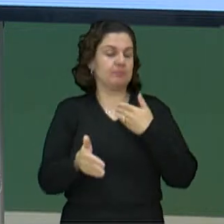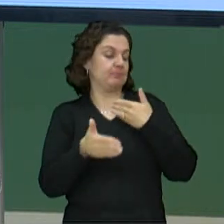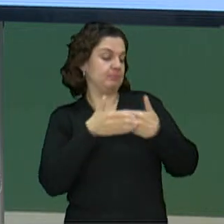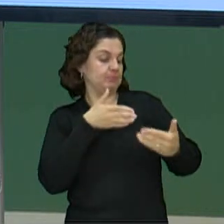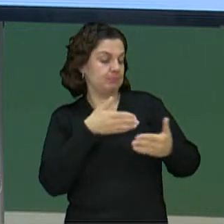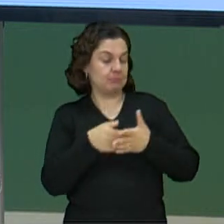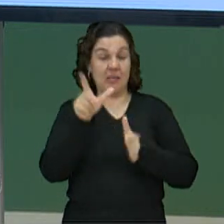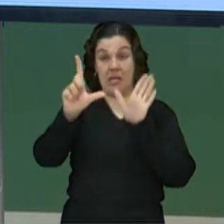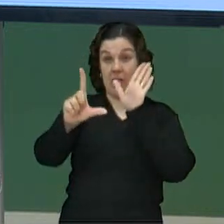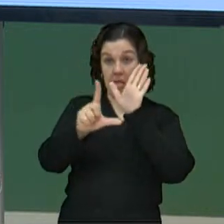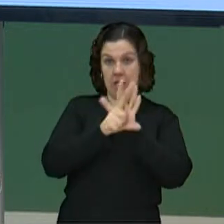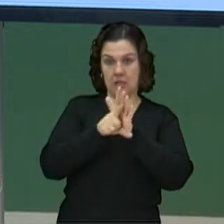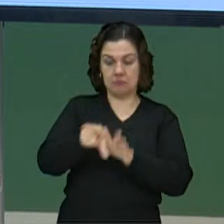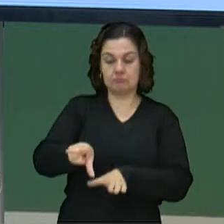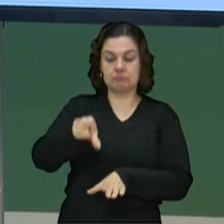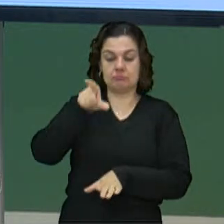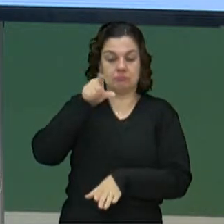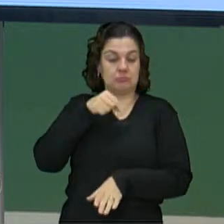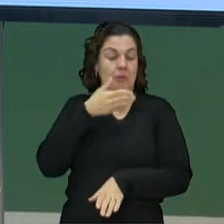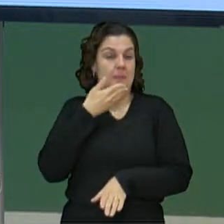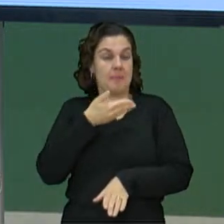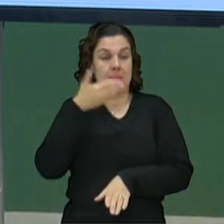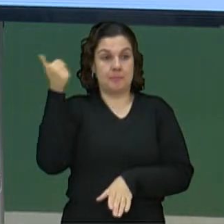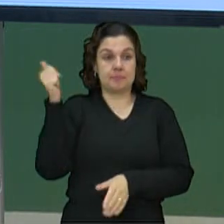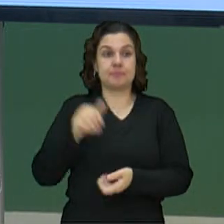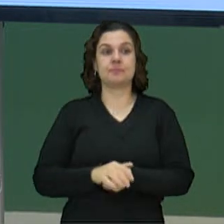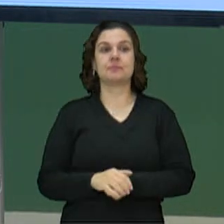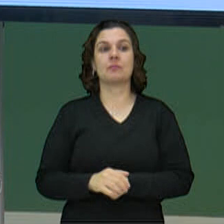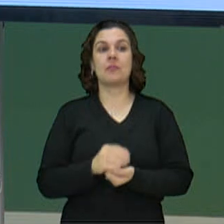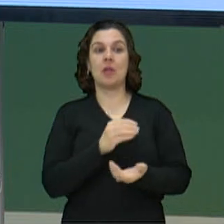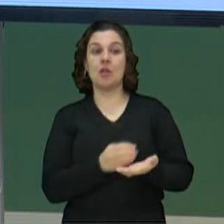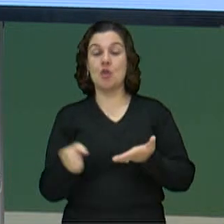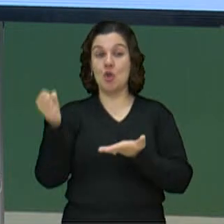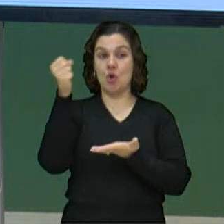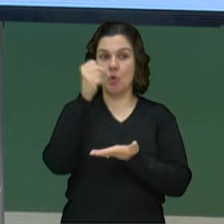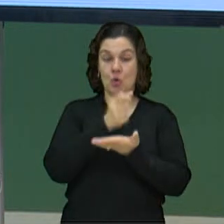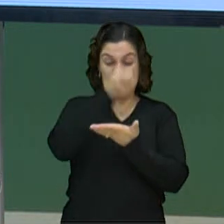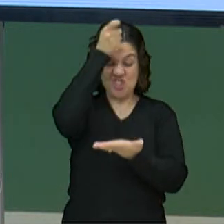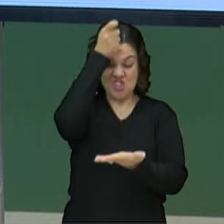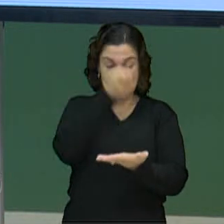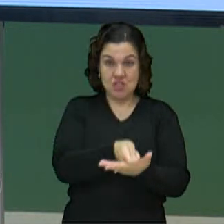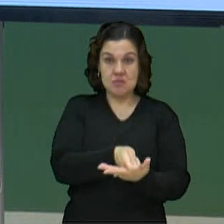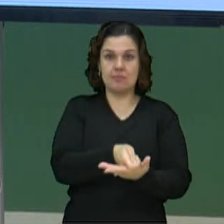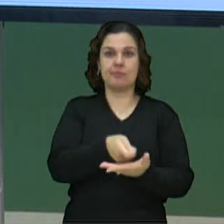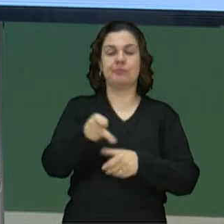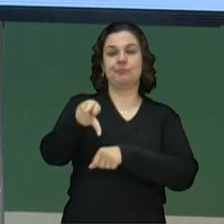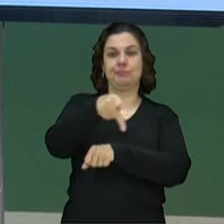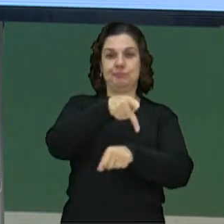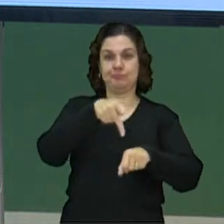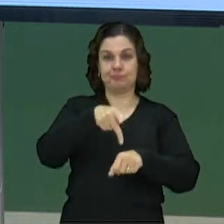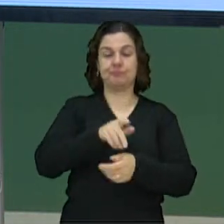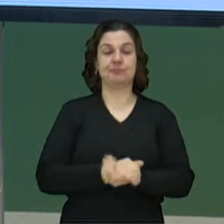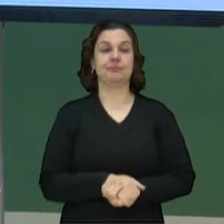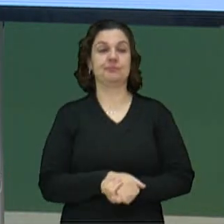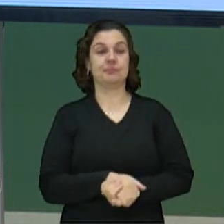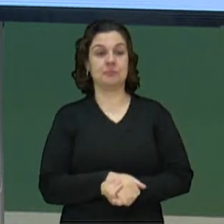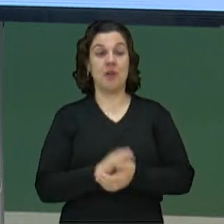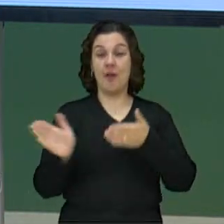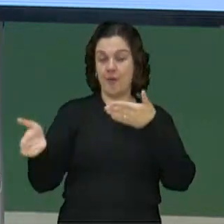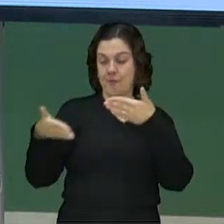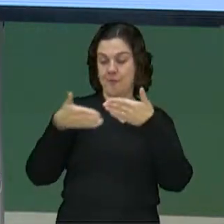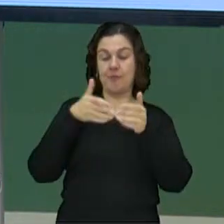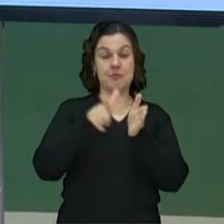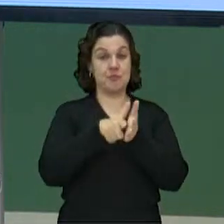em prática as leis que ele entendesse como melhores, implantou uma ditadura no país. Fechou